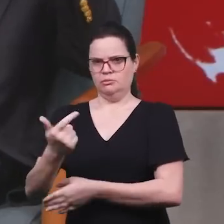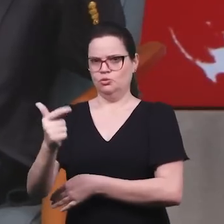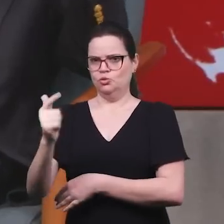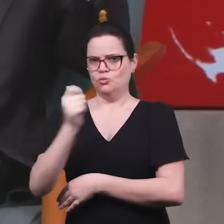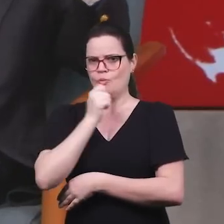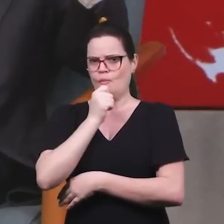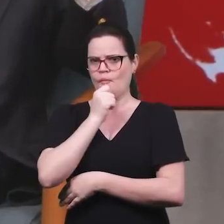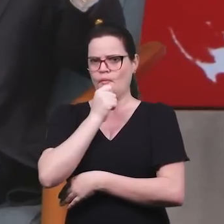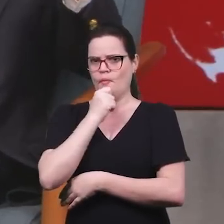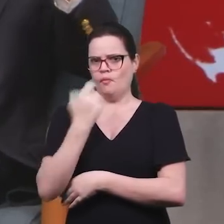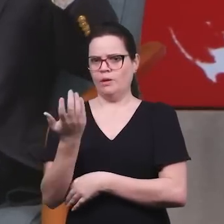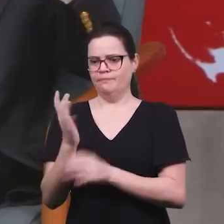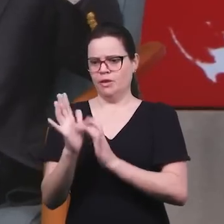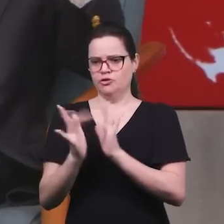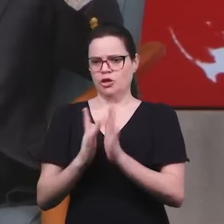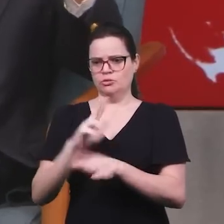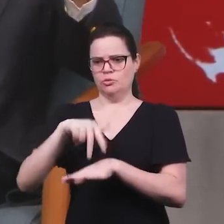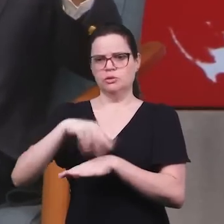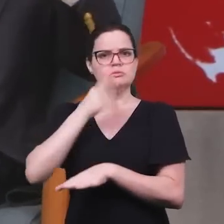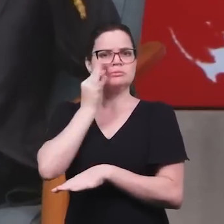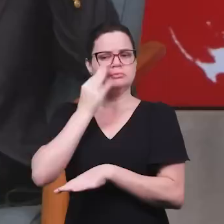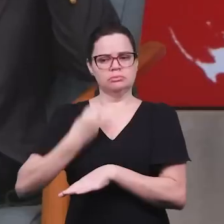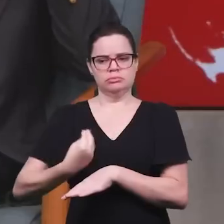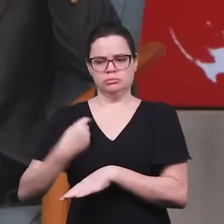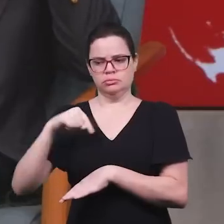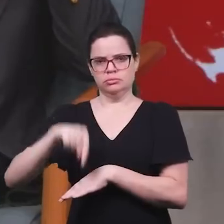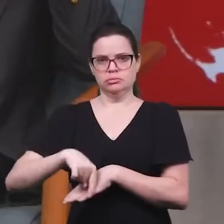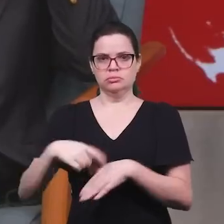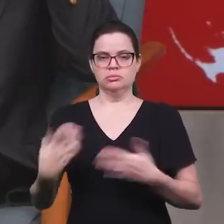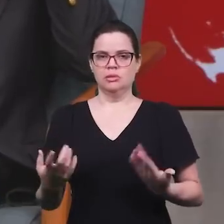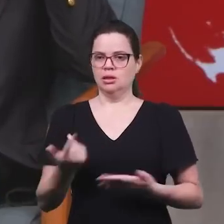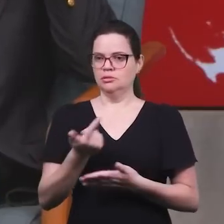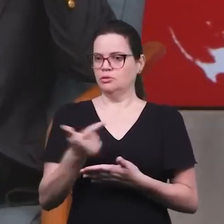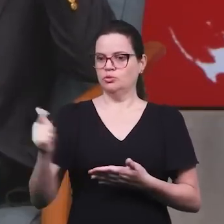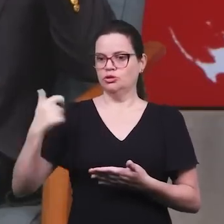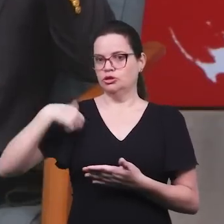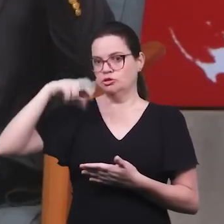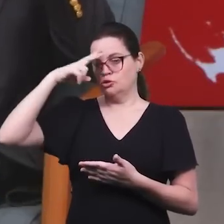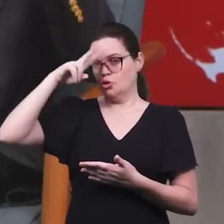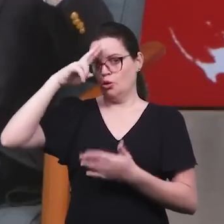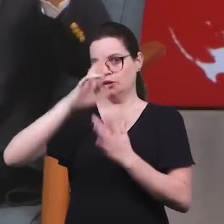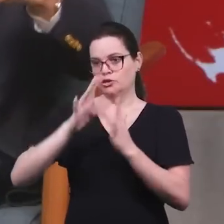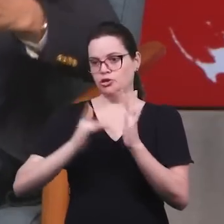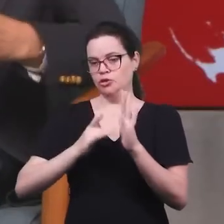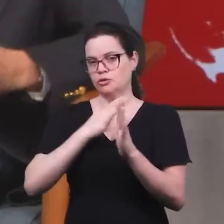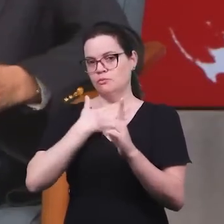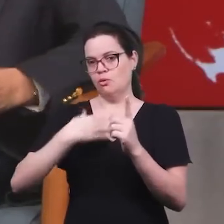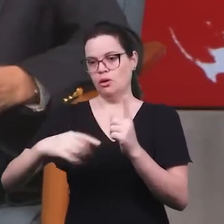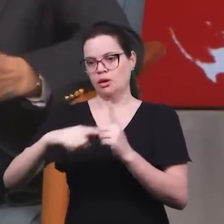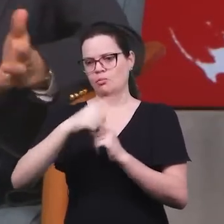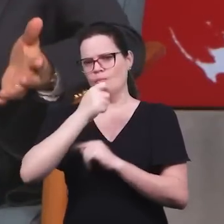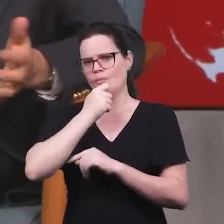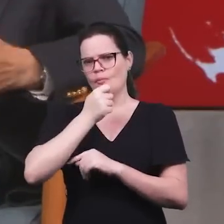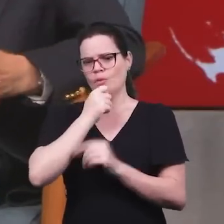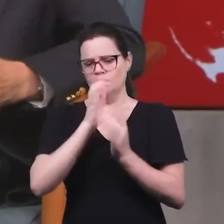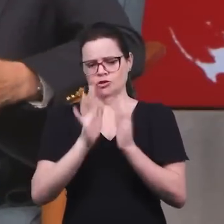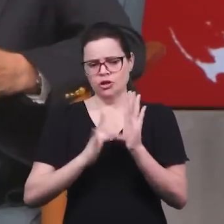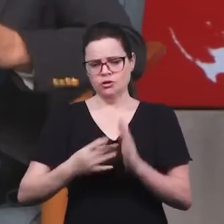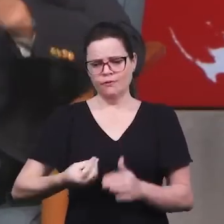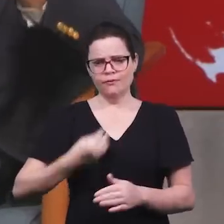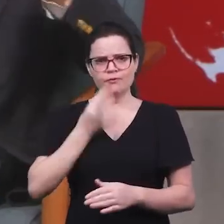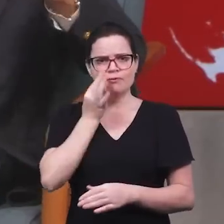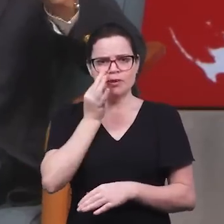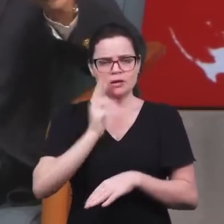Não haviam ainda os evangelhos citando a biografia de Jesus. Não haviam ainda as cartas doutrinárias, o livro de